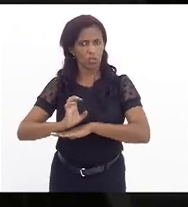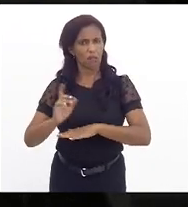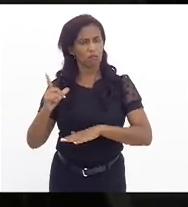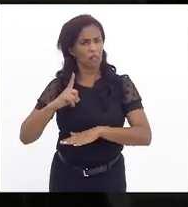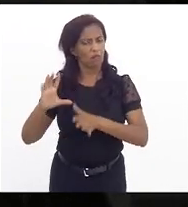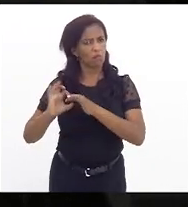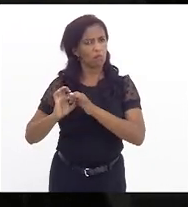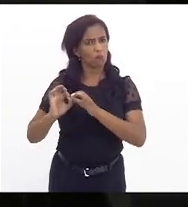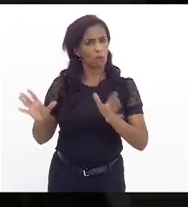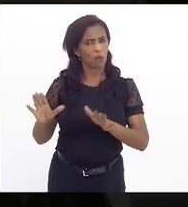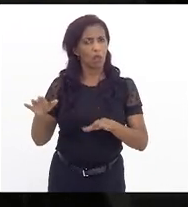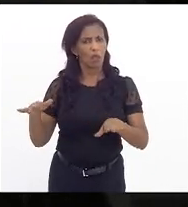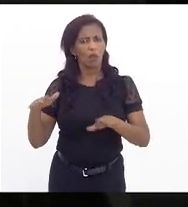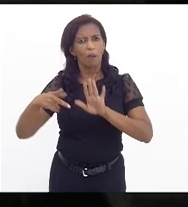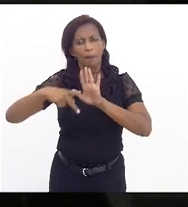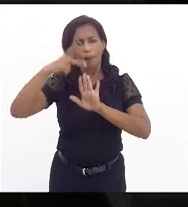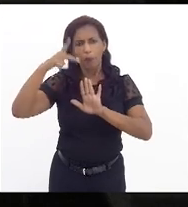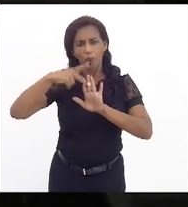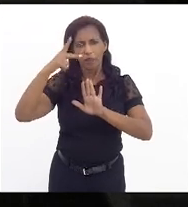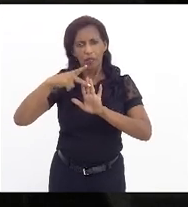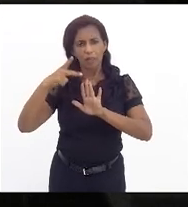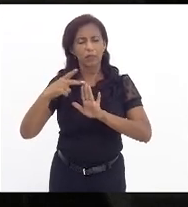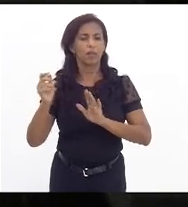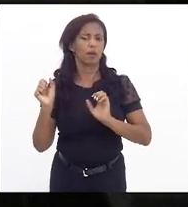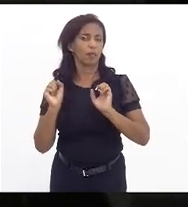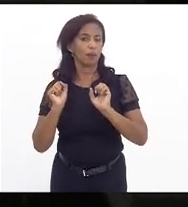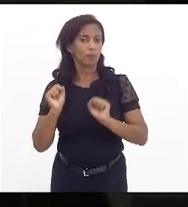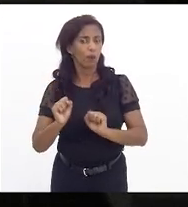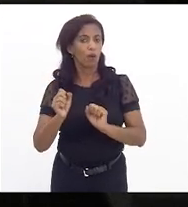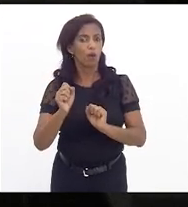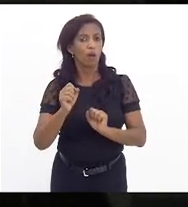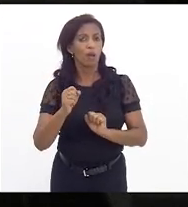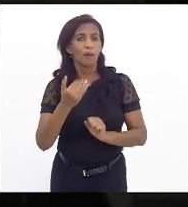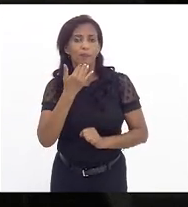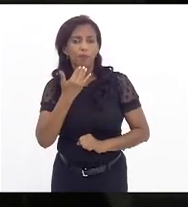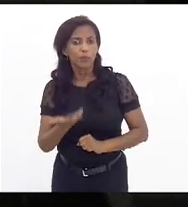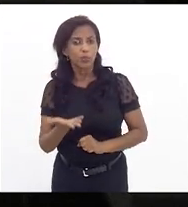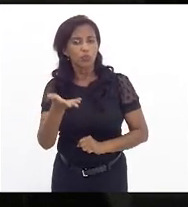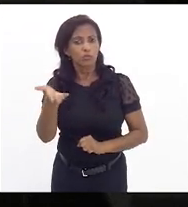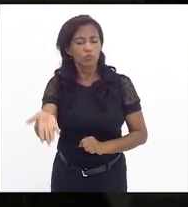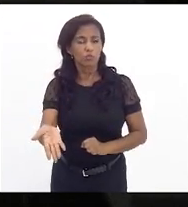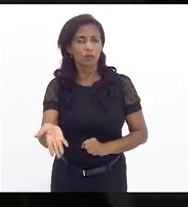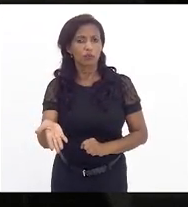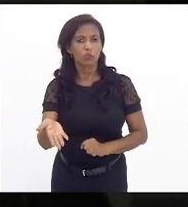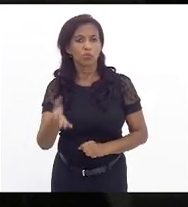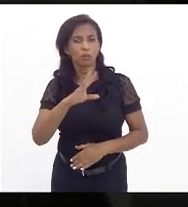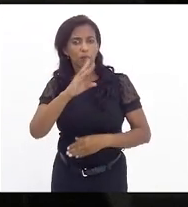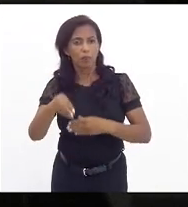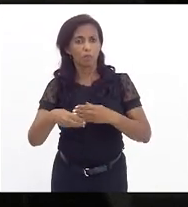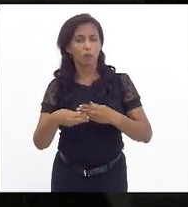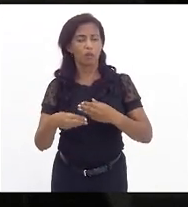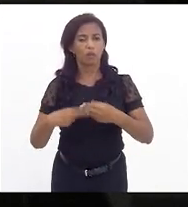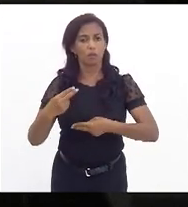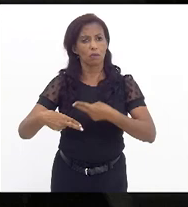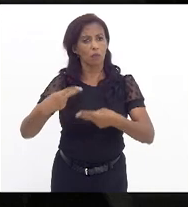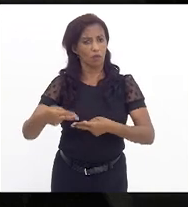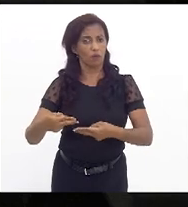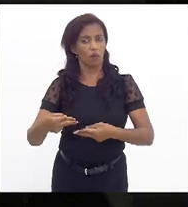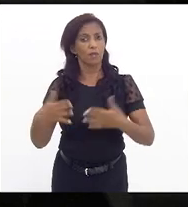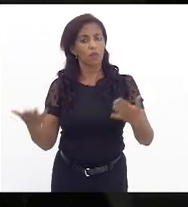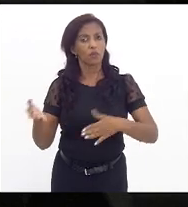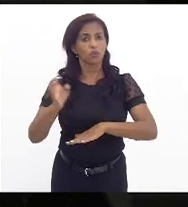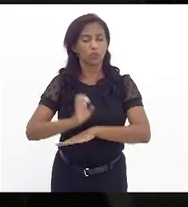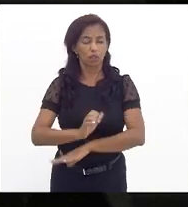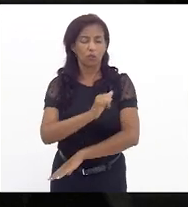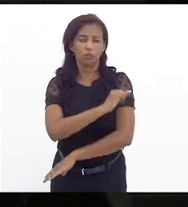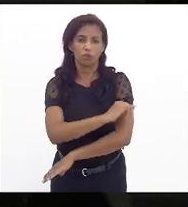autonomia. É uma mera portaria ministerial fazendo recomendações sobre a implementação da reforma. Então, o Estado do Rio de